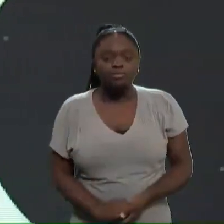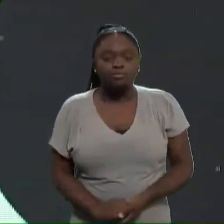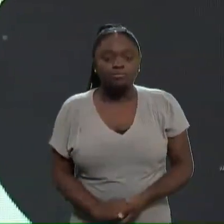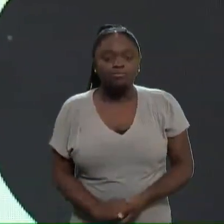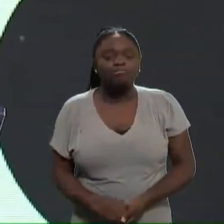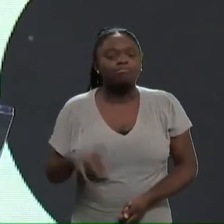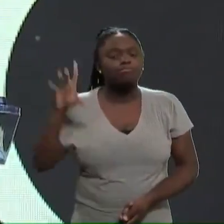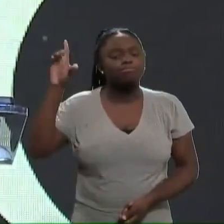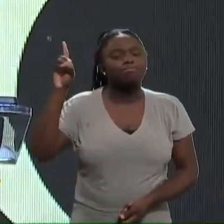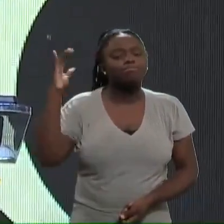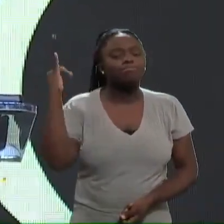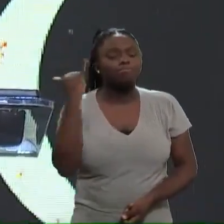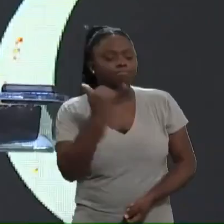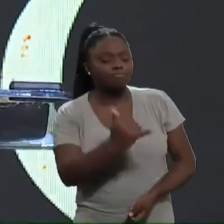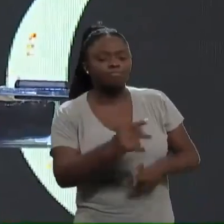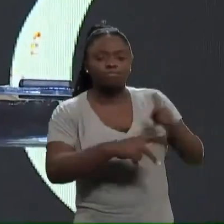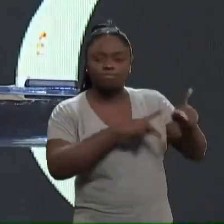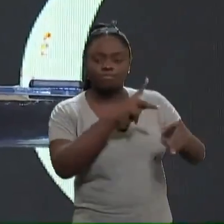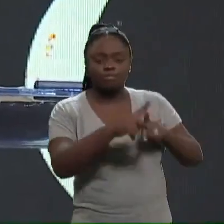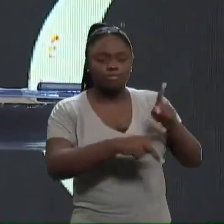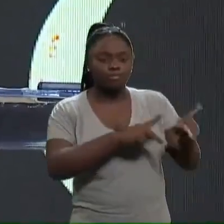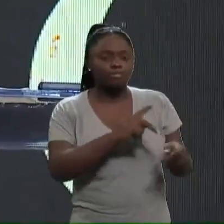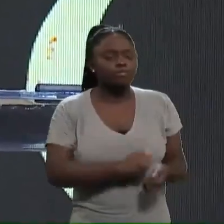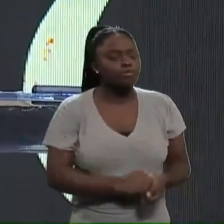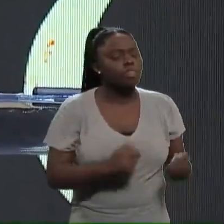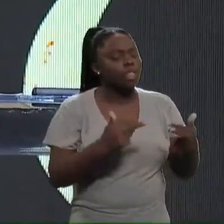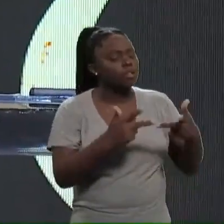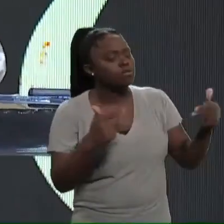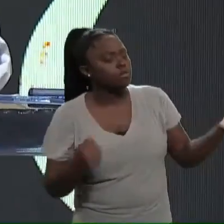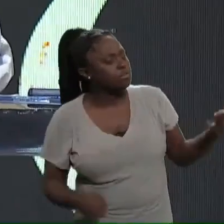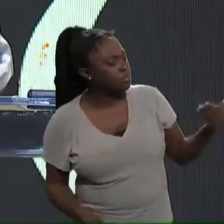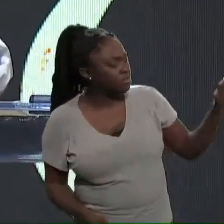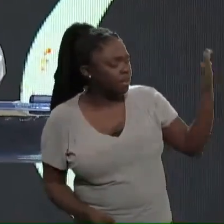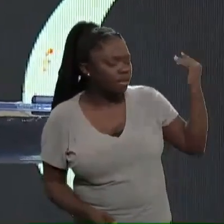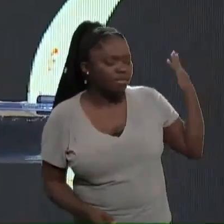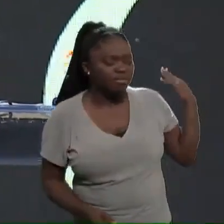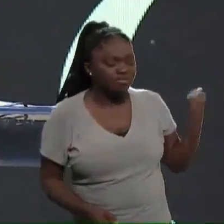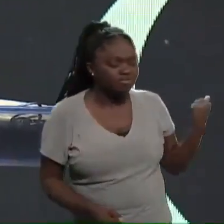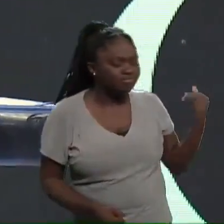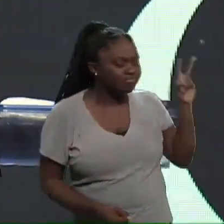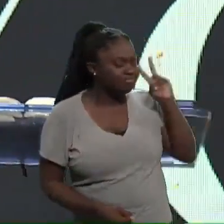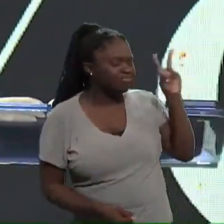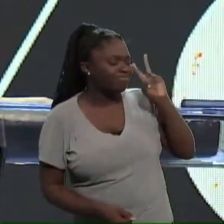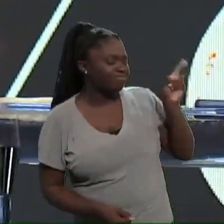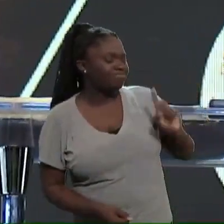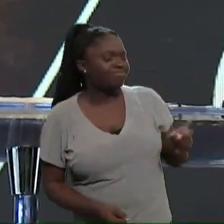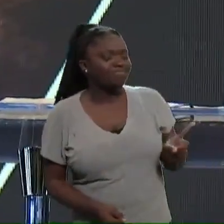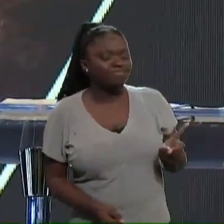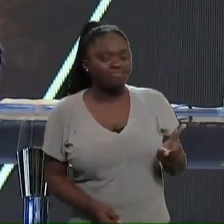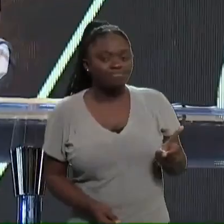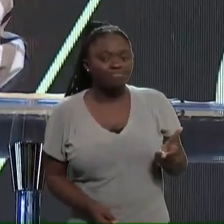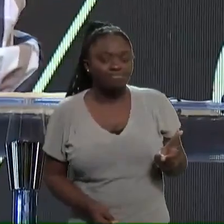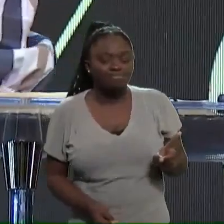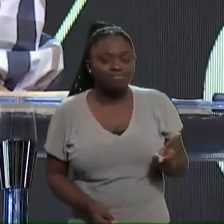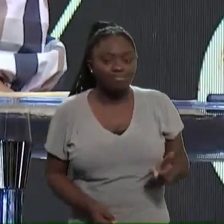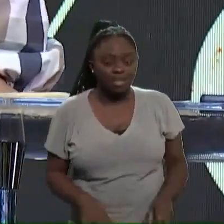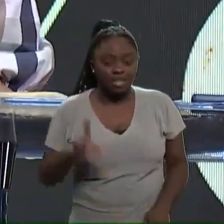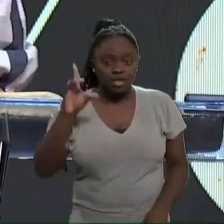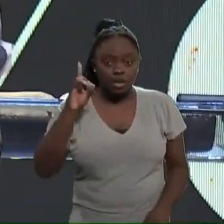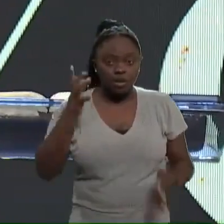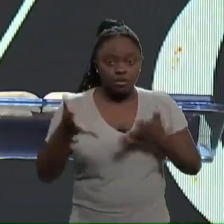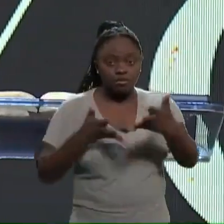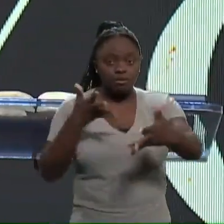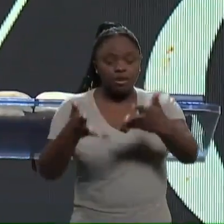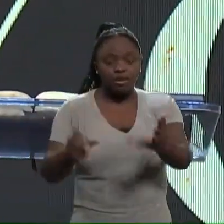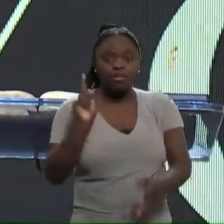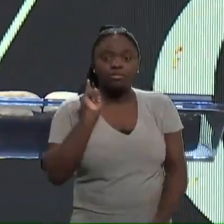Deus está falando para o povo: não considere as coisas antigas. Sabe o que Deus está dizendo para você e para